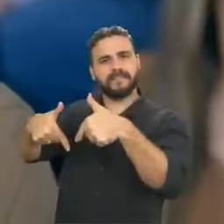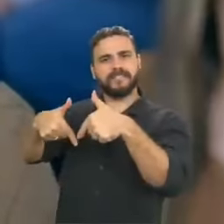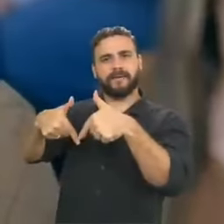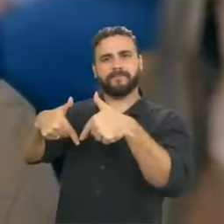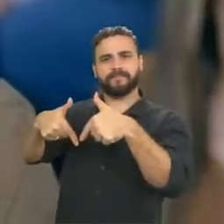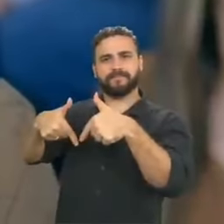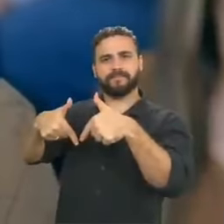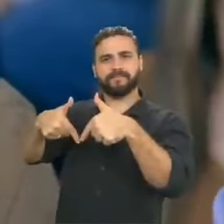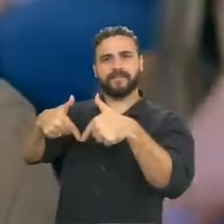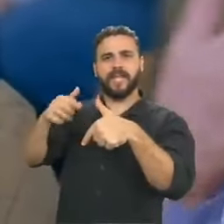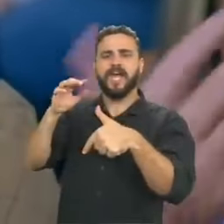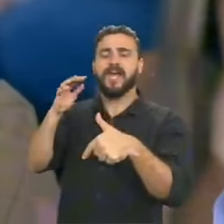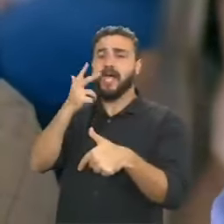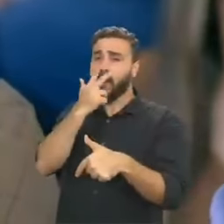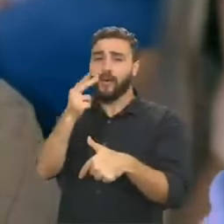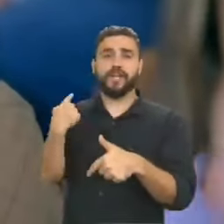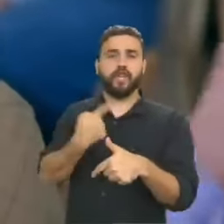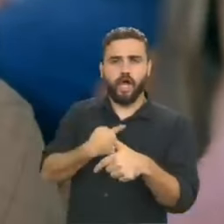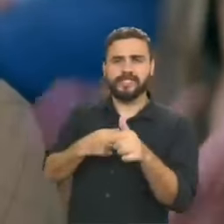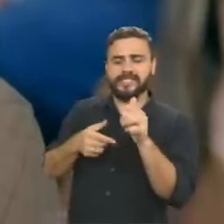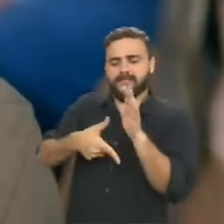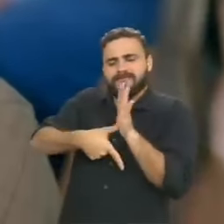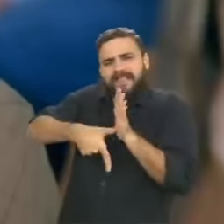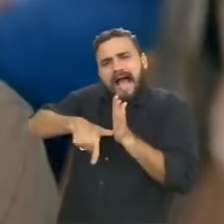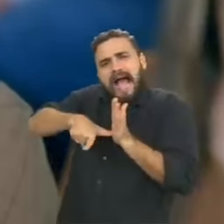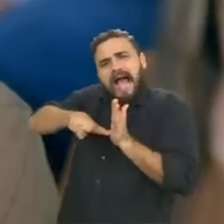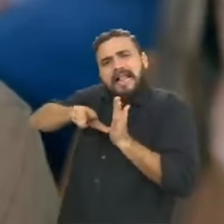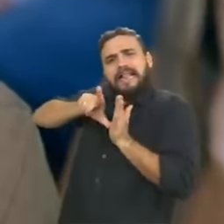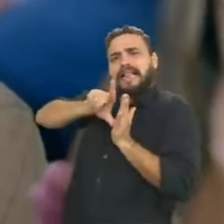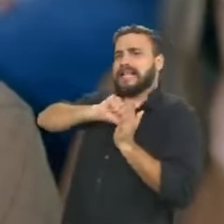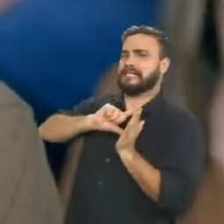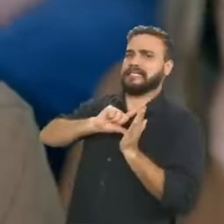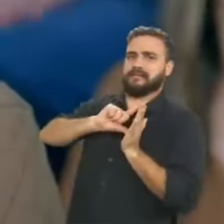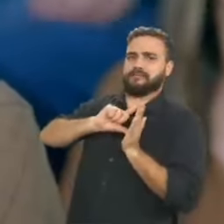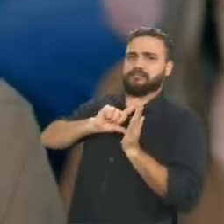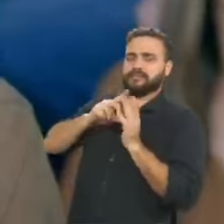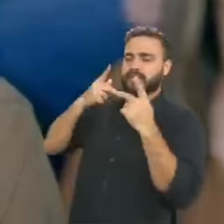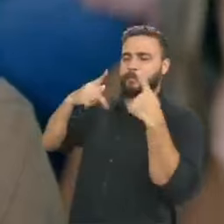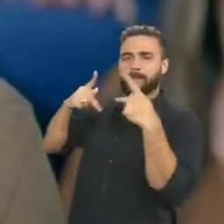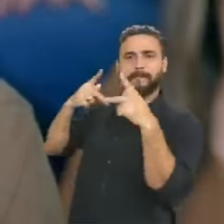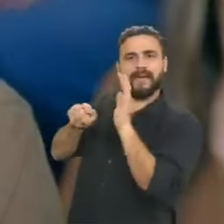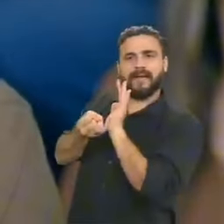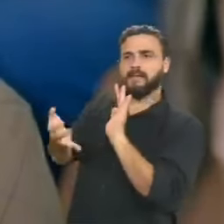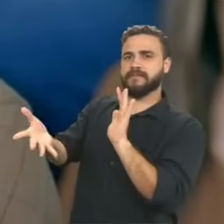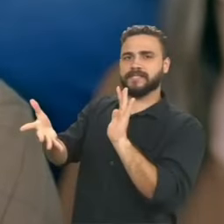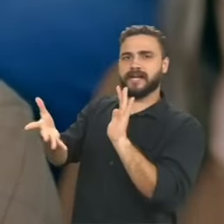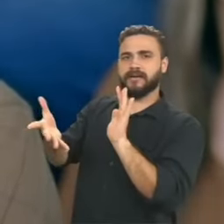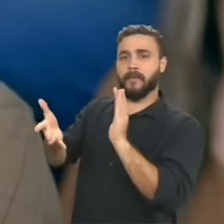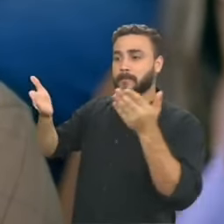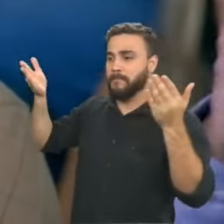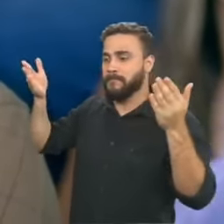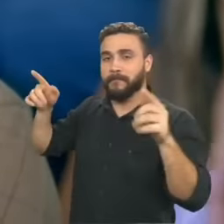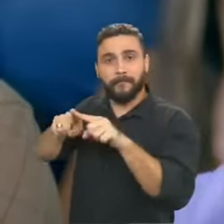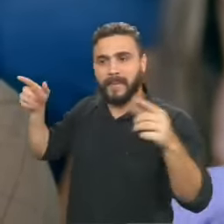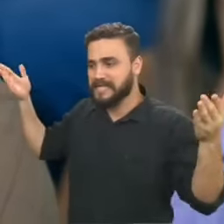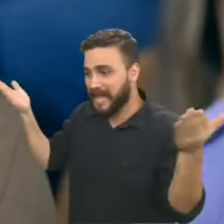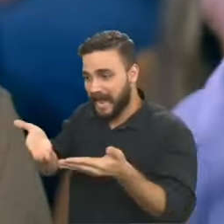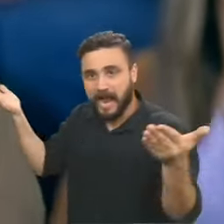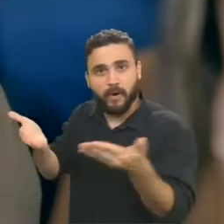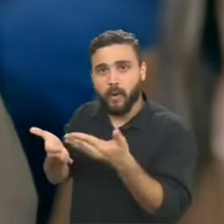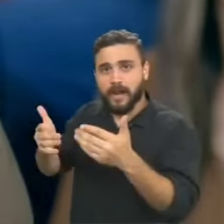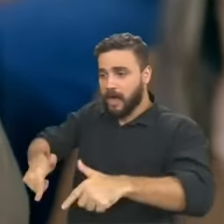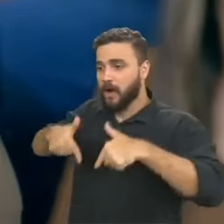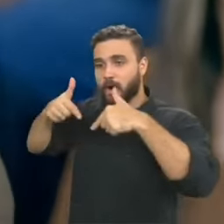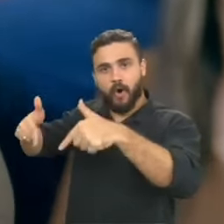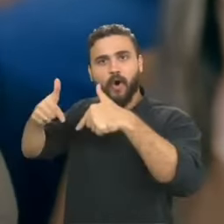uma ordem, e que nós estamos resistindo em obedecer. Eu creio que agora é a hora. O povo todo vai dizer sim, Senhor,